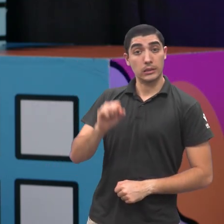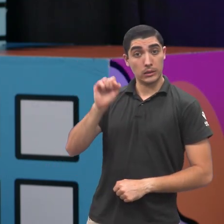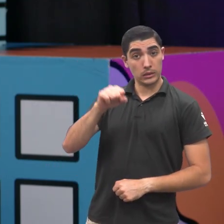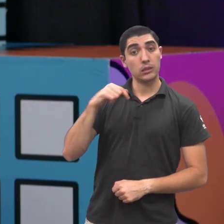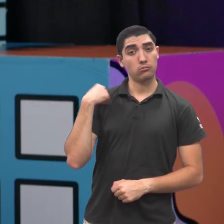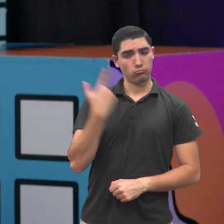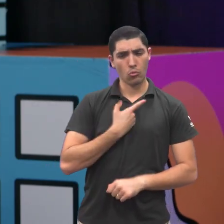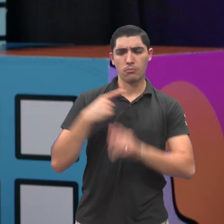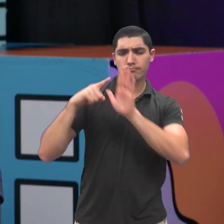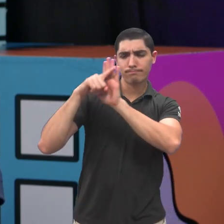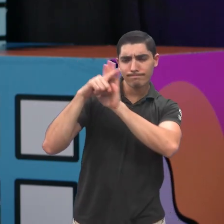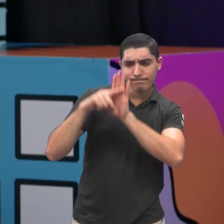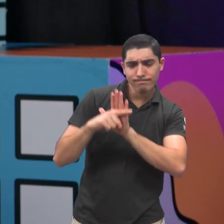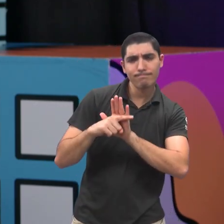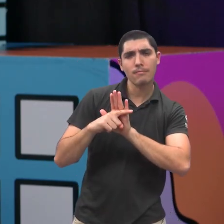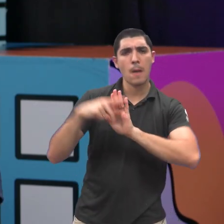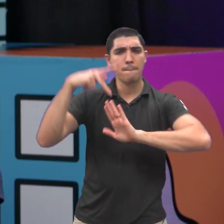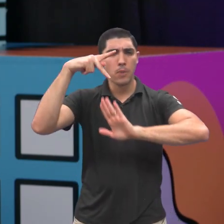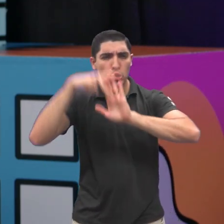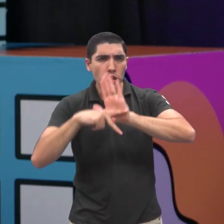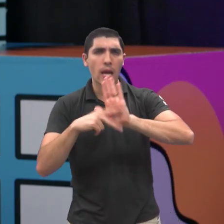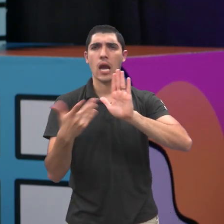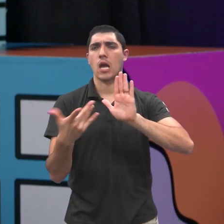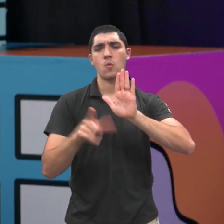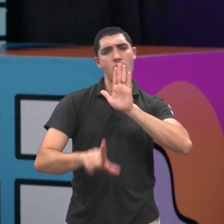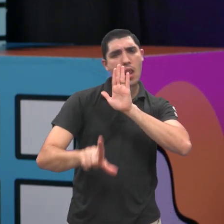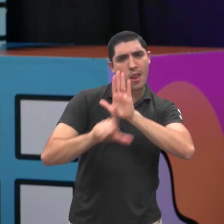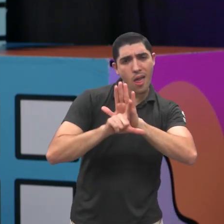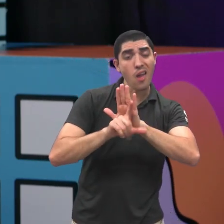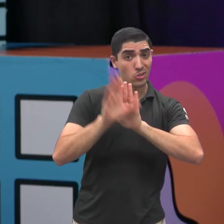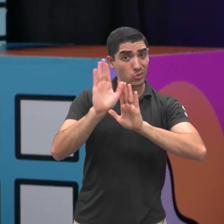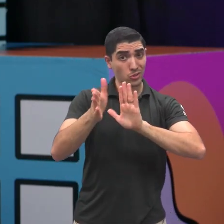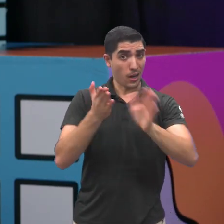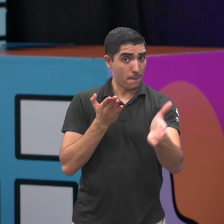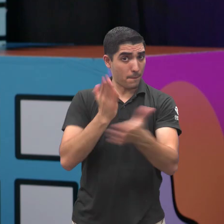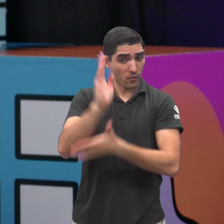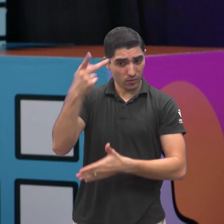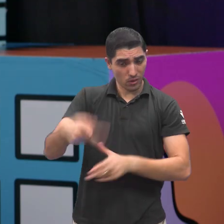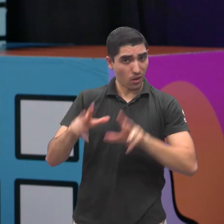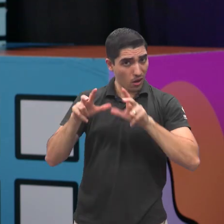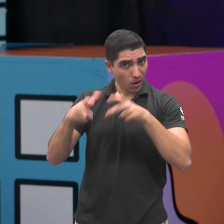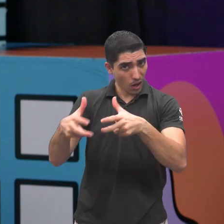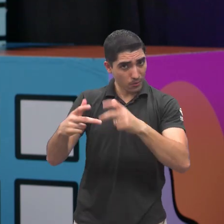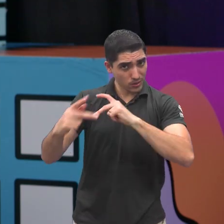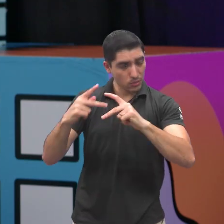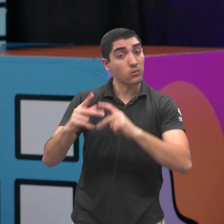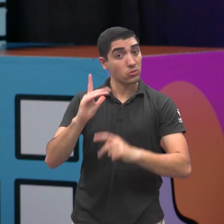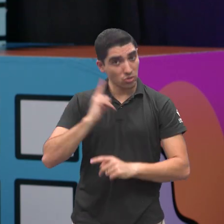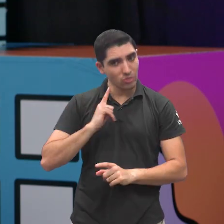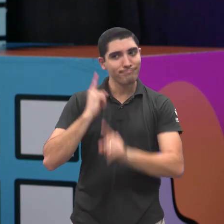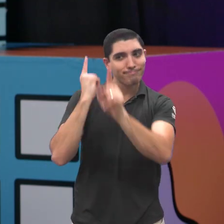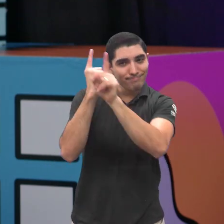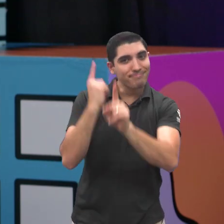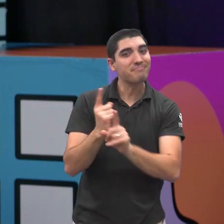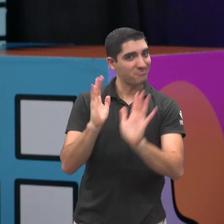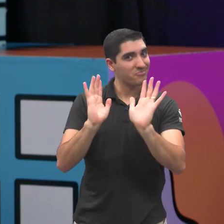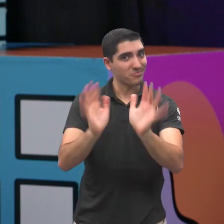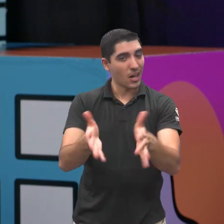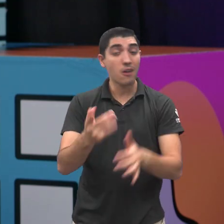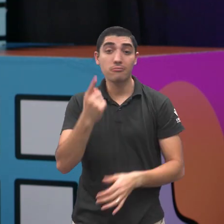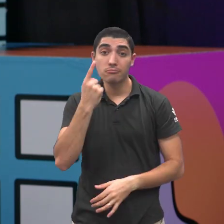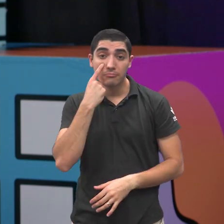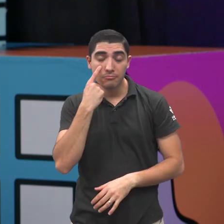né, os projetos e leis aprovadas aqui pela Câmara e encontramos algumas. Né? Na